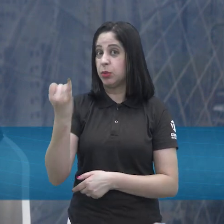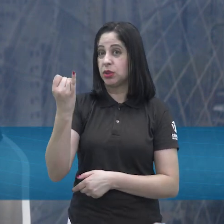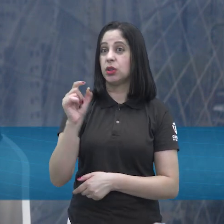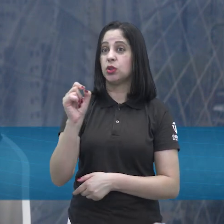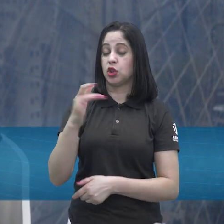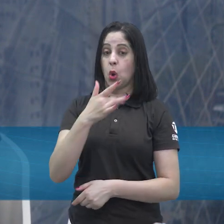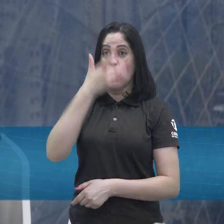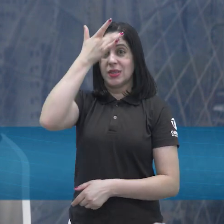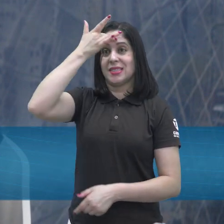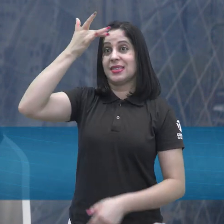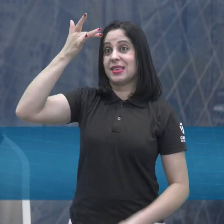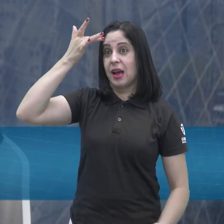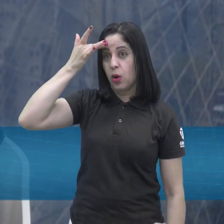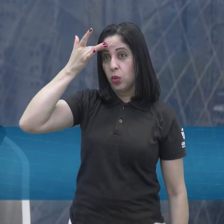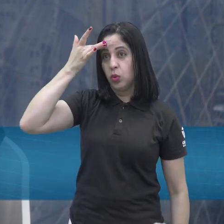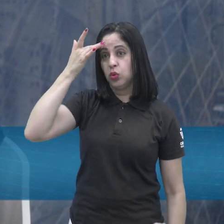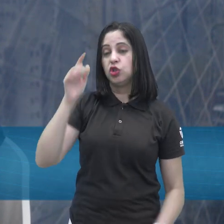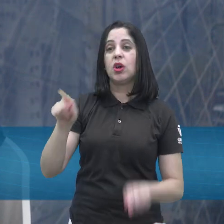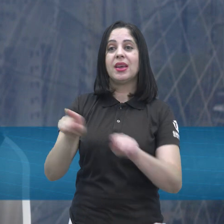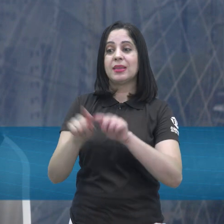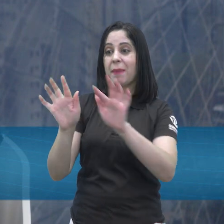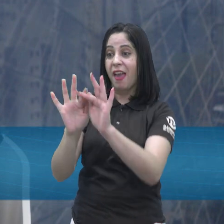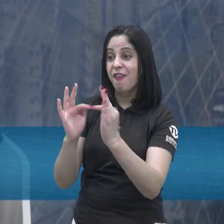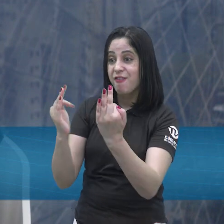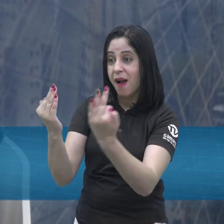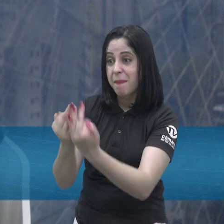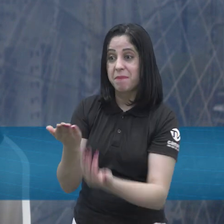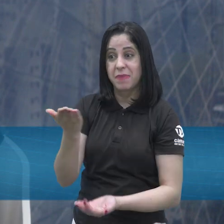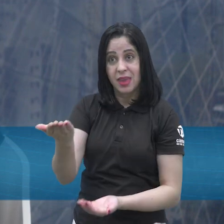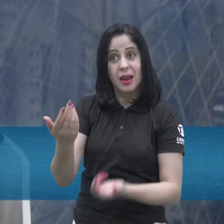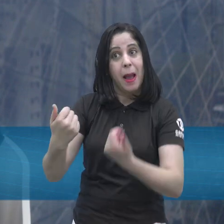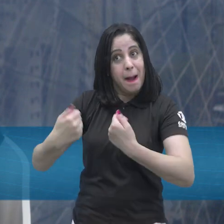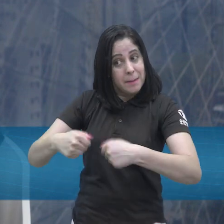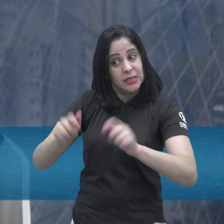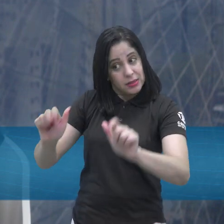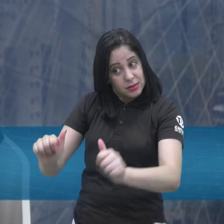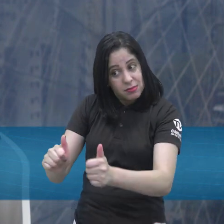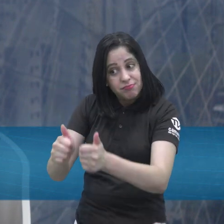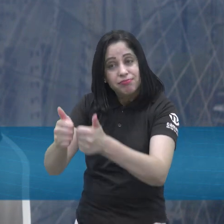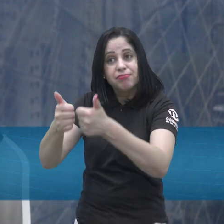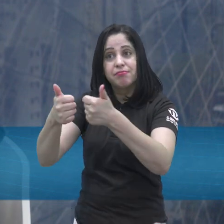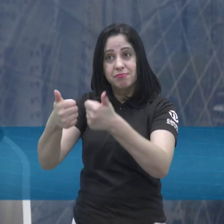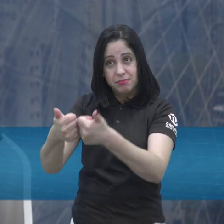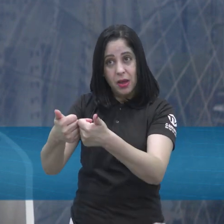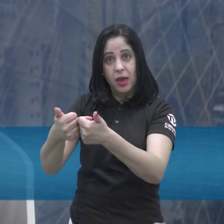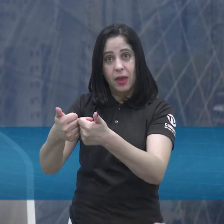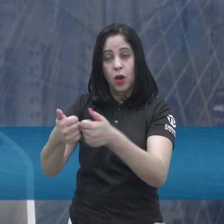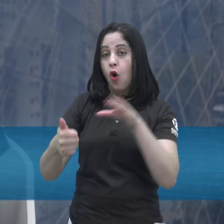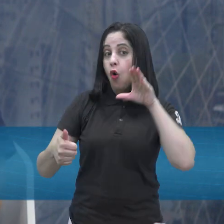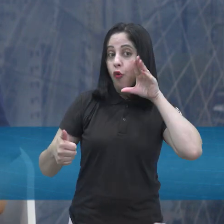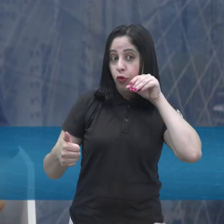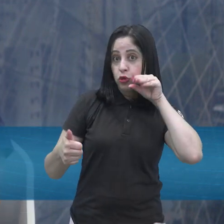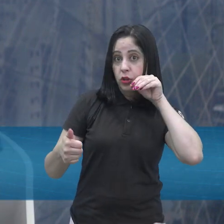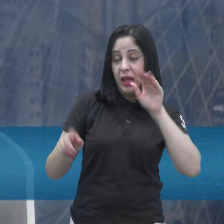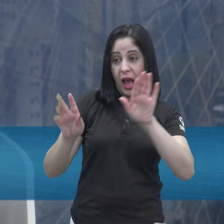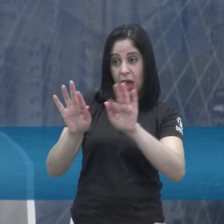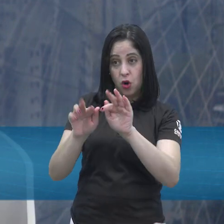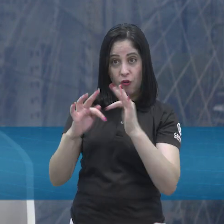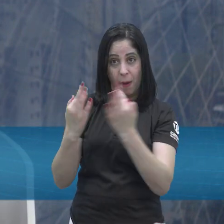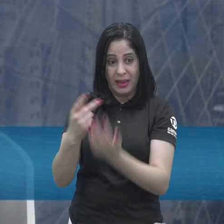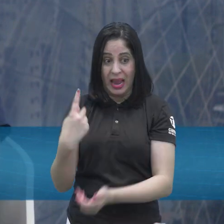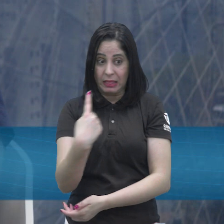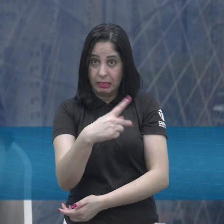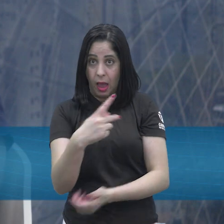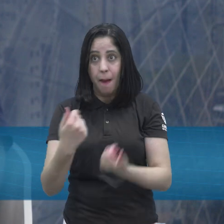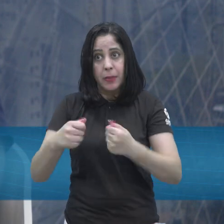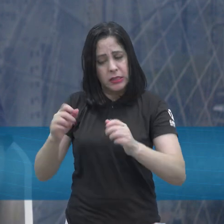que é a questão da saúde mental, da saúde com a família desses funcionários que são, né, parte da empresa, trouxe